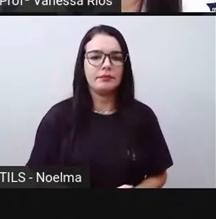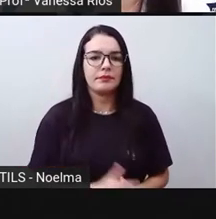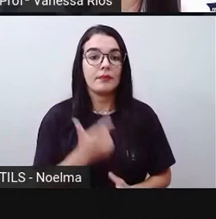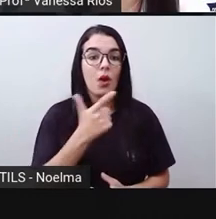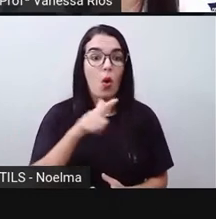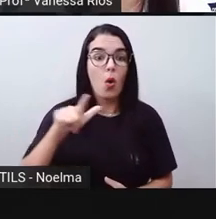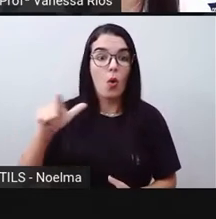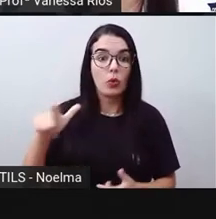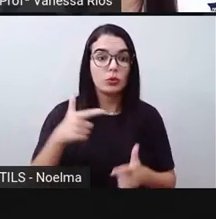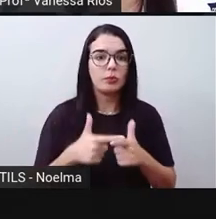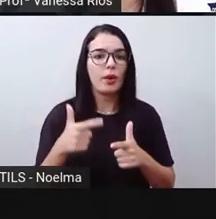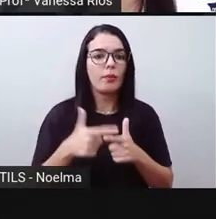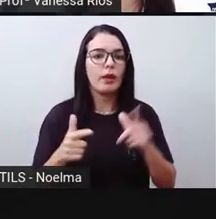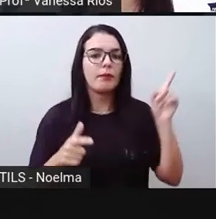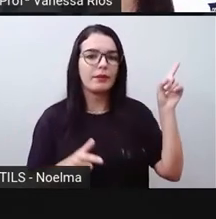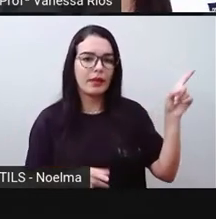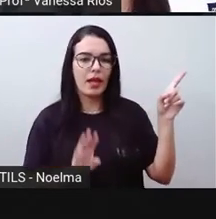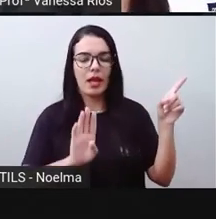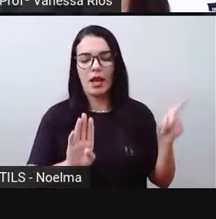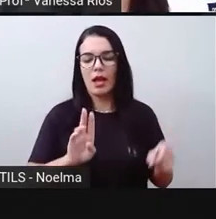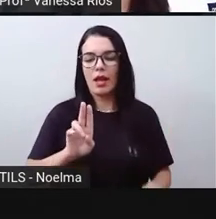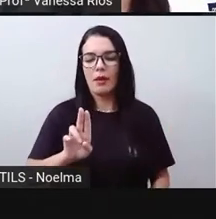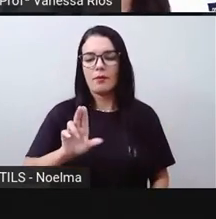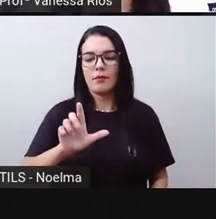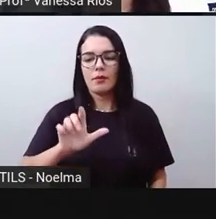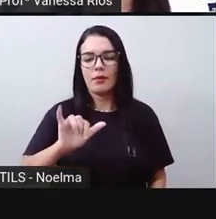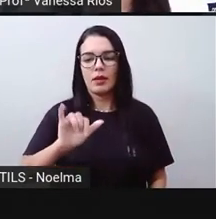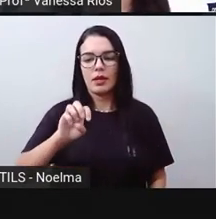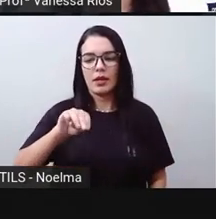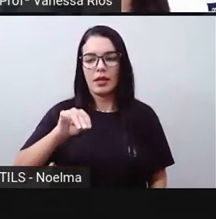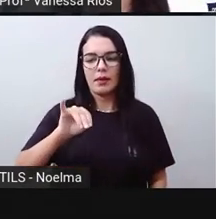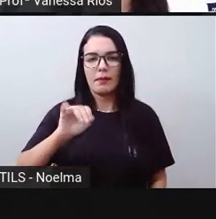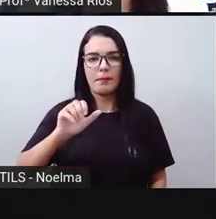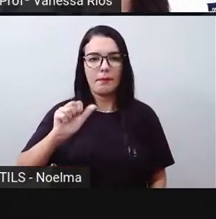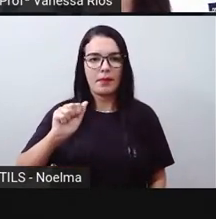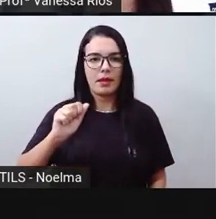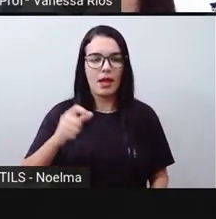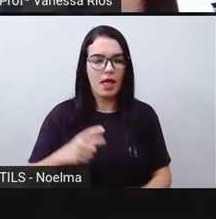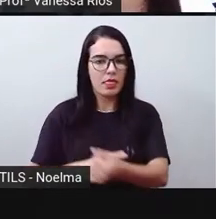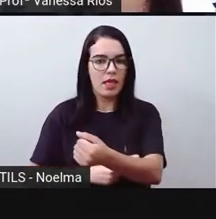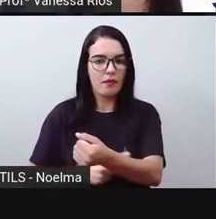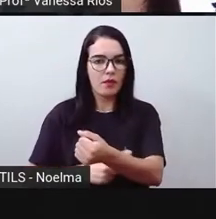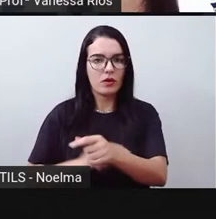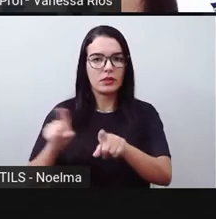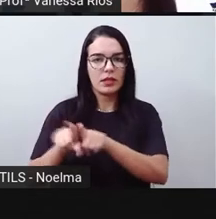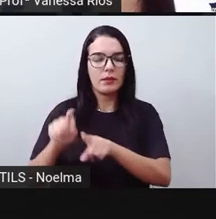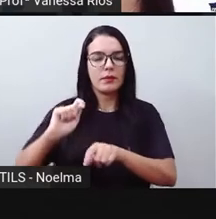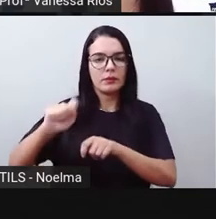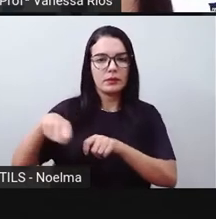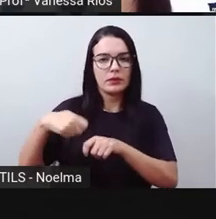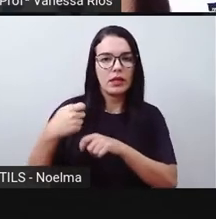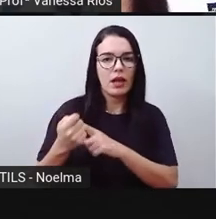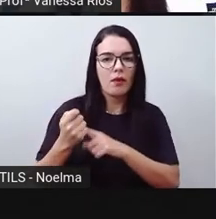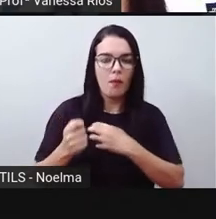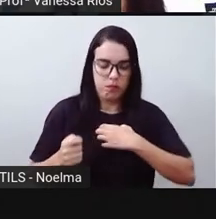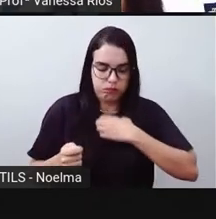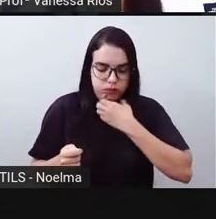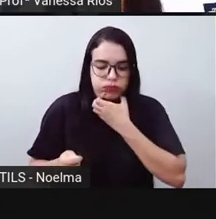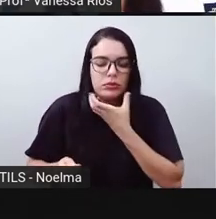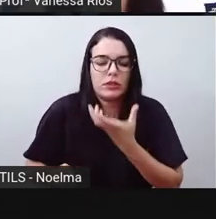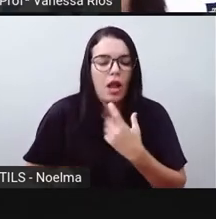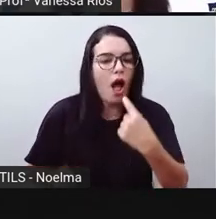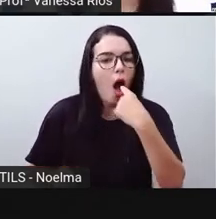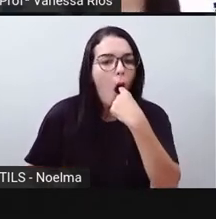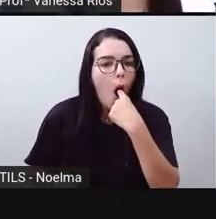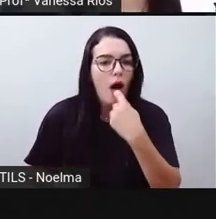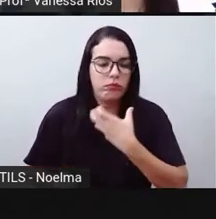distúrbio aí que atinge muito aí os adolescentes, principalmente, e outras pessoas, é a bulimia